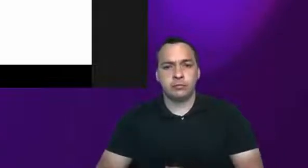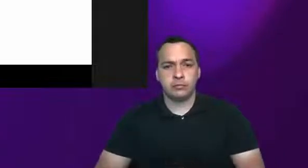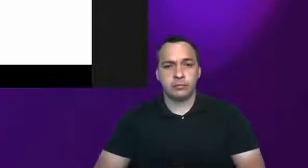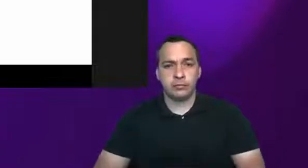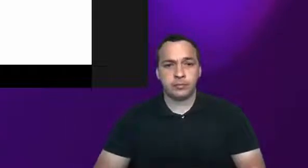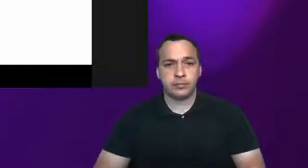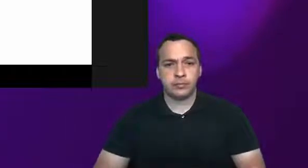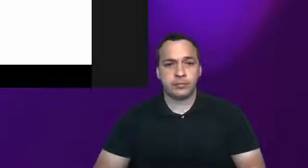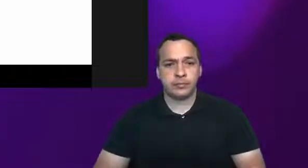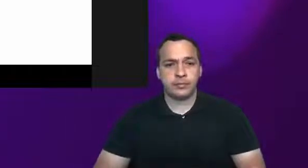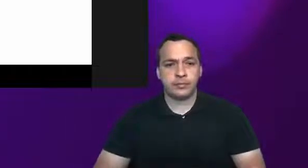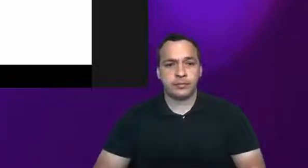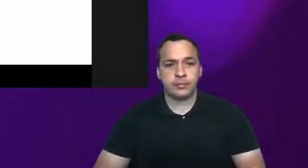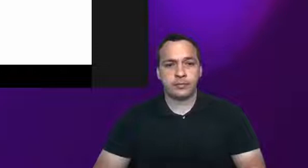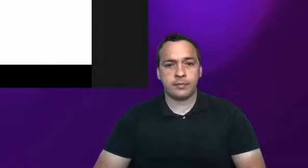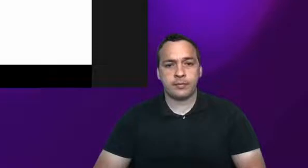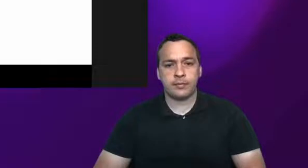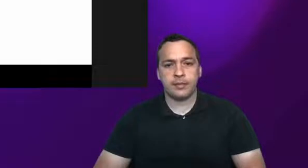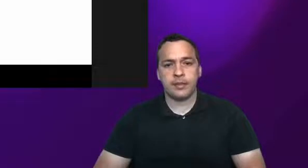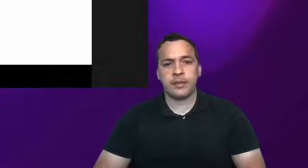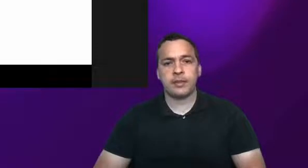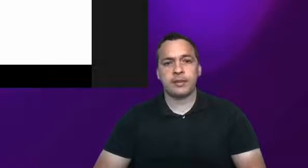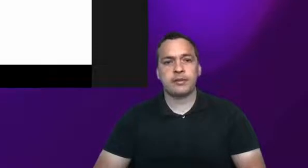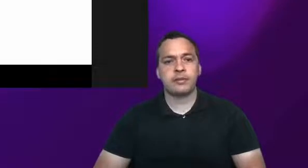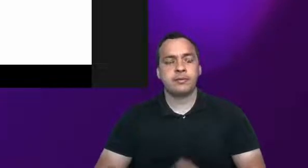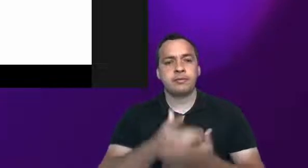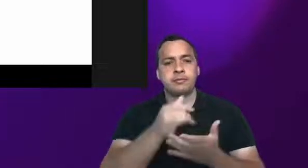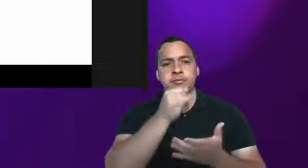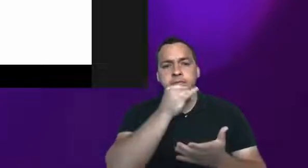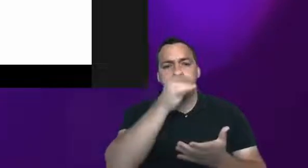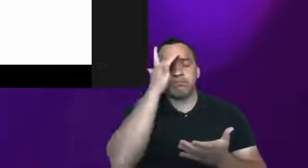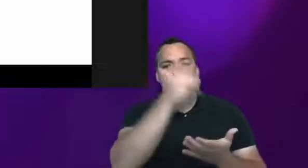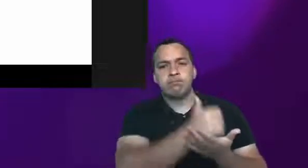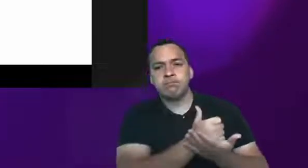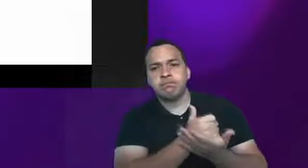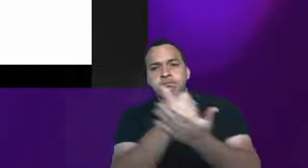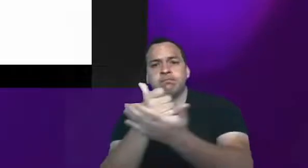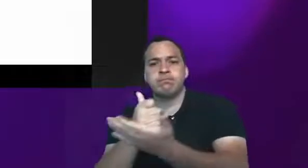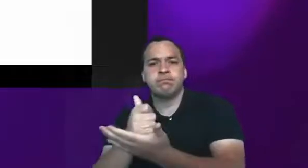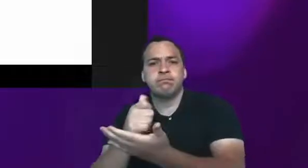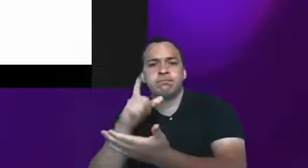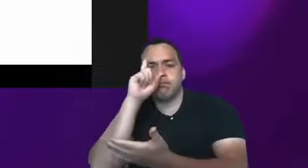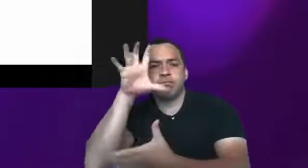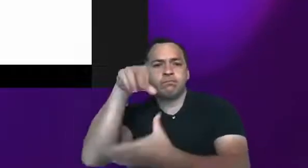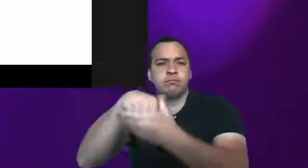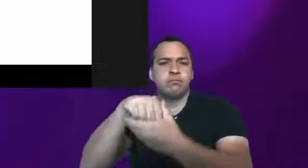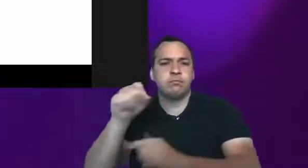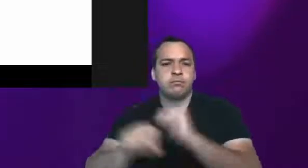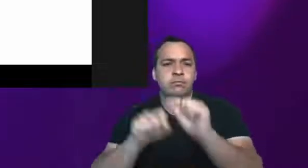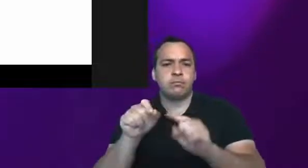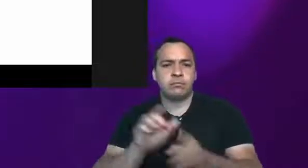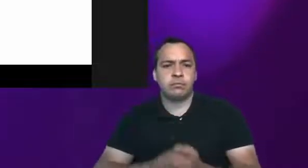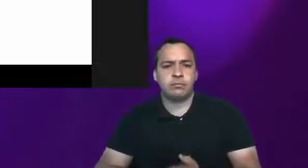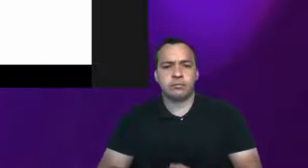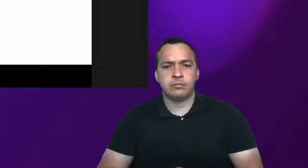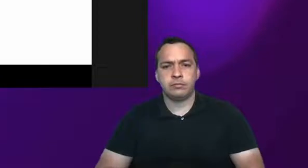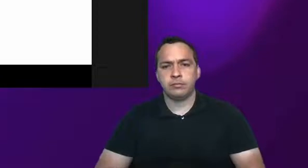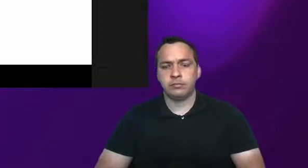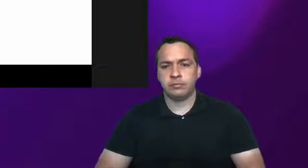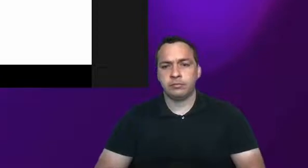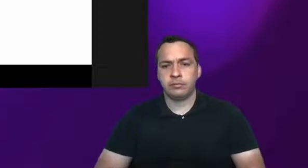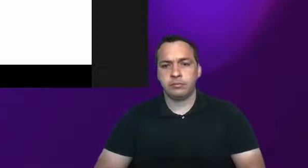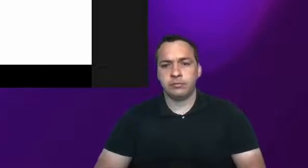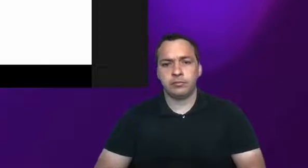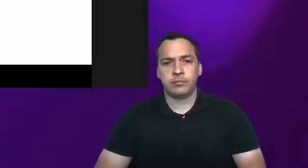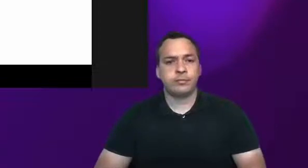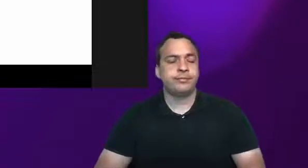conseguida. O doente é enviado para o nosso centro tem, obviamente, muita experiência no tratamento destes doentes, e então o que decidimos